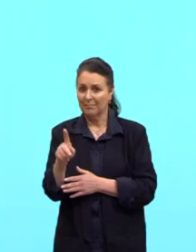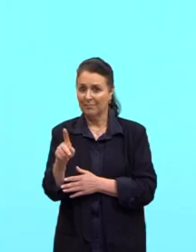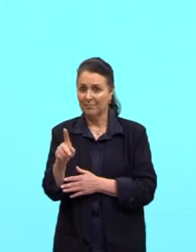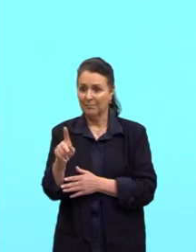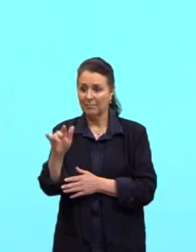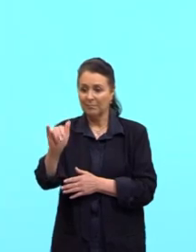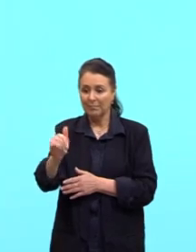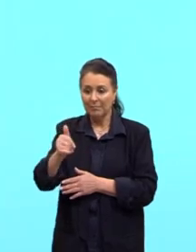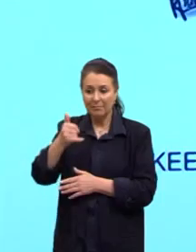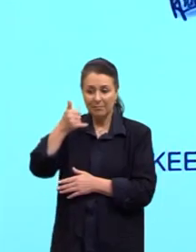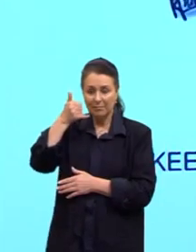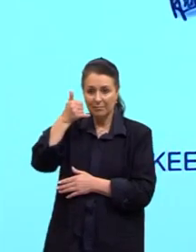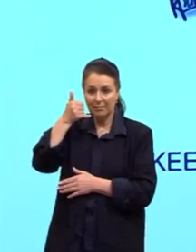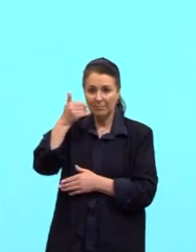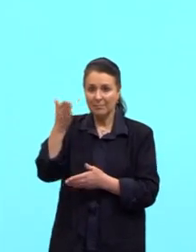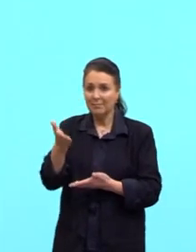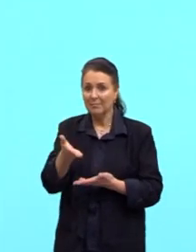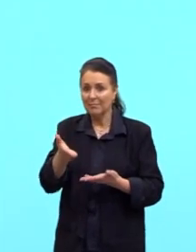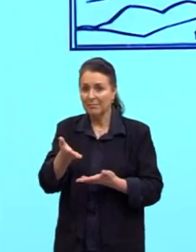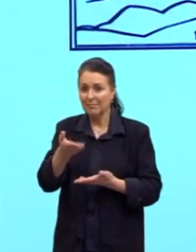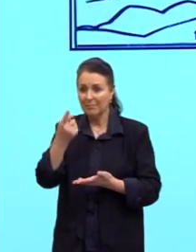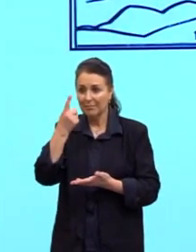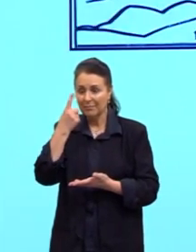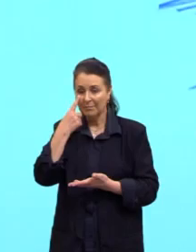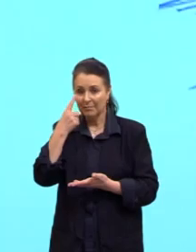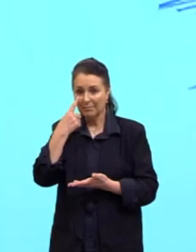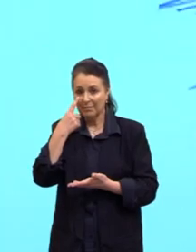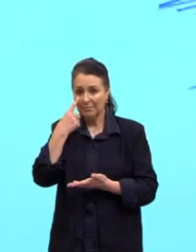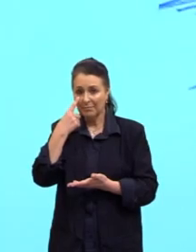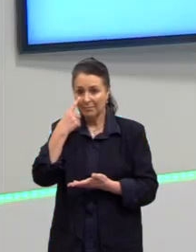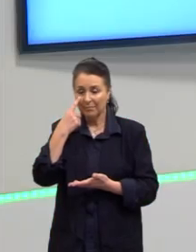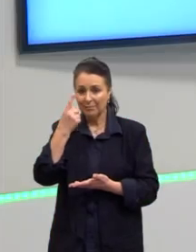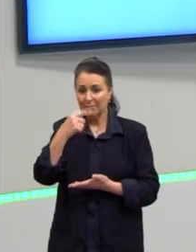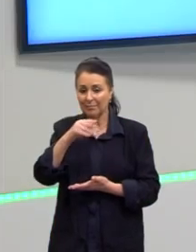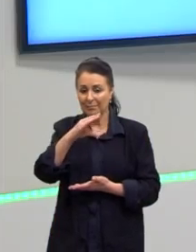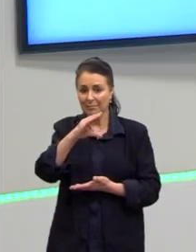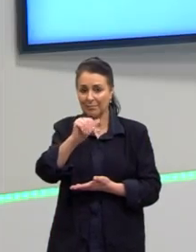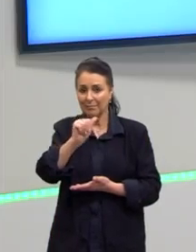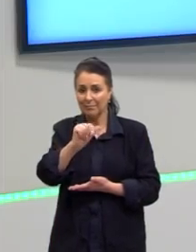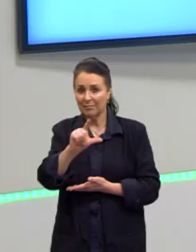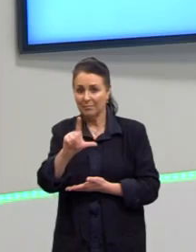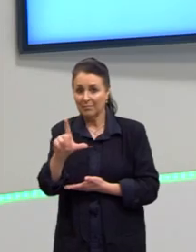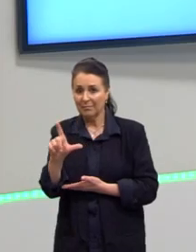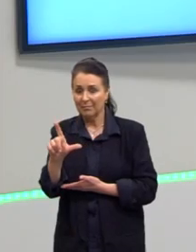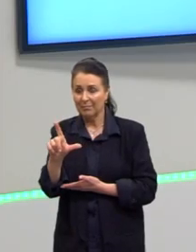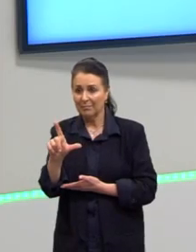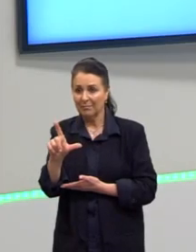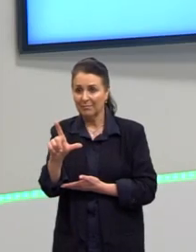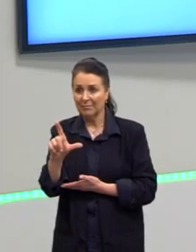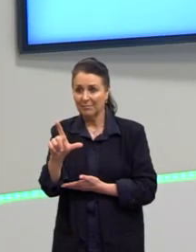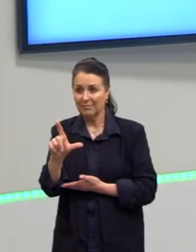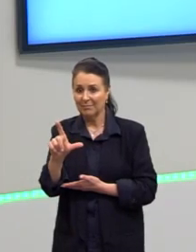OK agora olha o outro Call que nós temos aqui